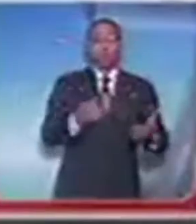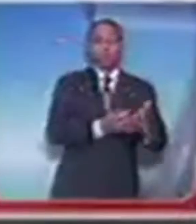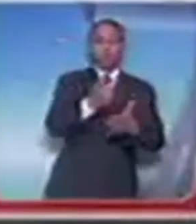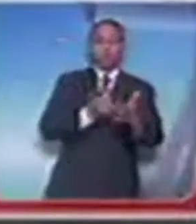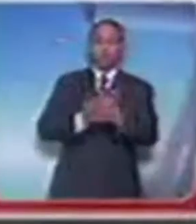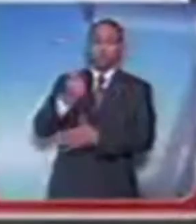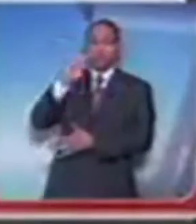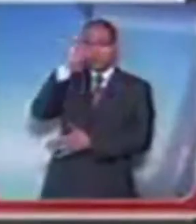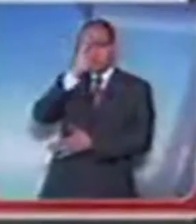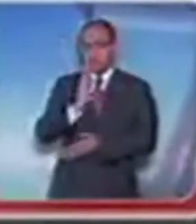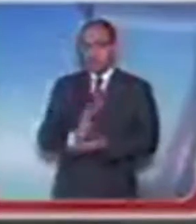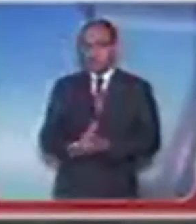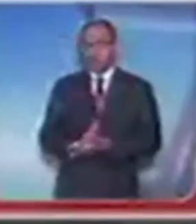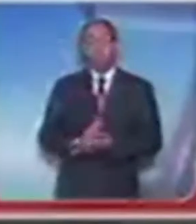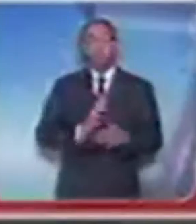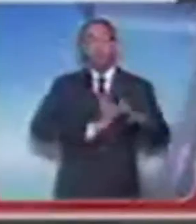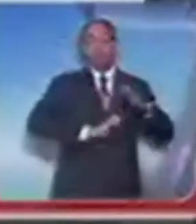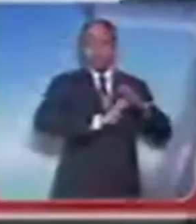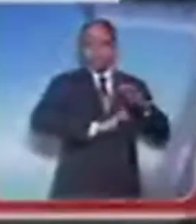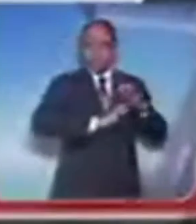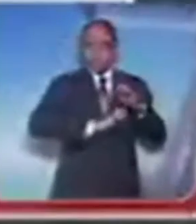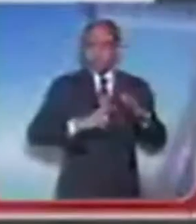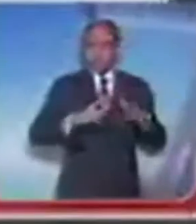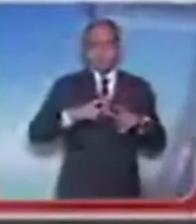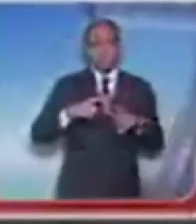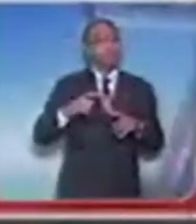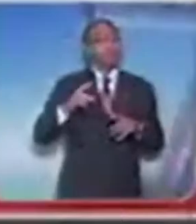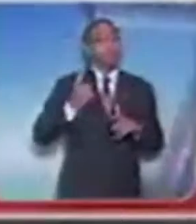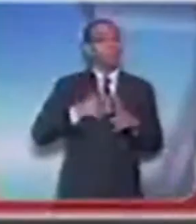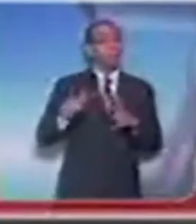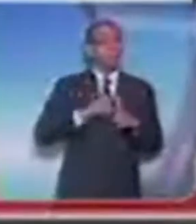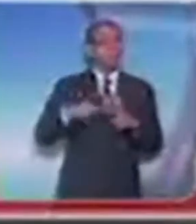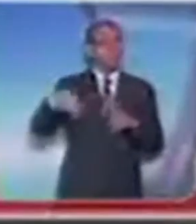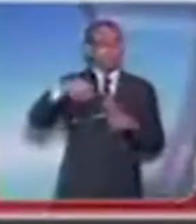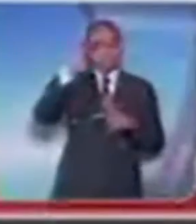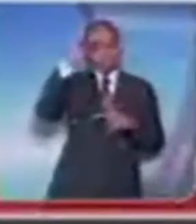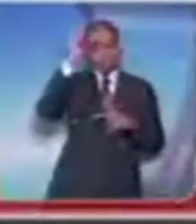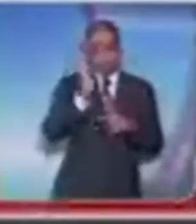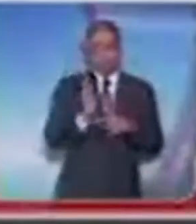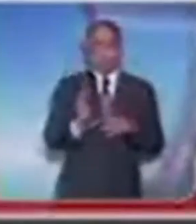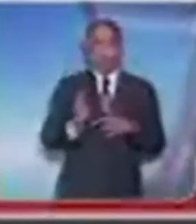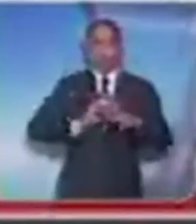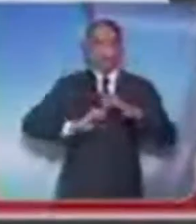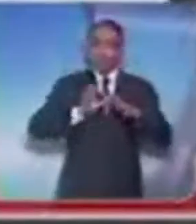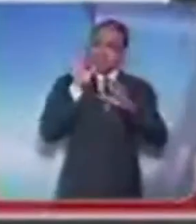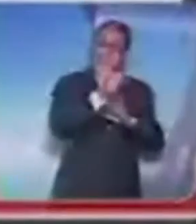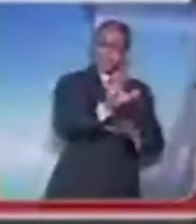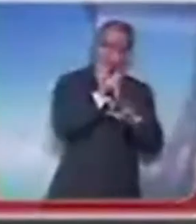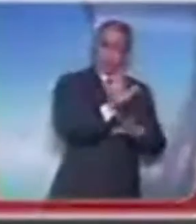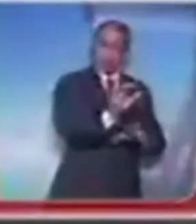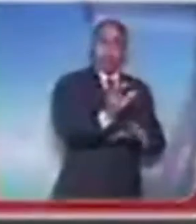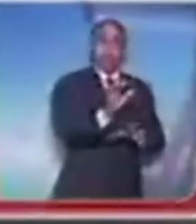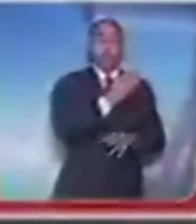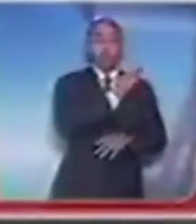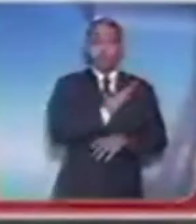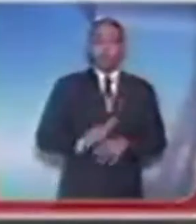brasileiro. Os empresários, que é de fato, nós temos uma crise no Brasil, os empresários deveriam estar pressionando o governo para